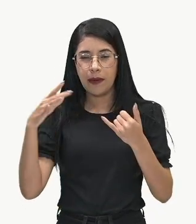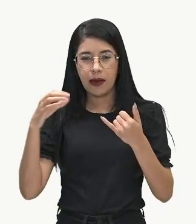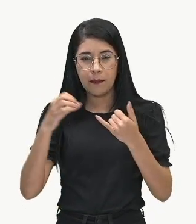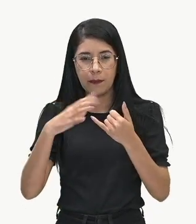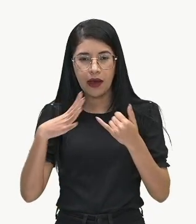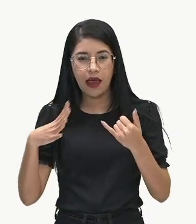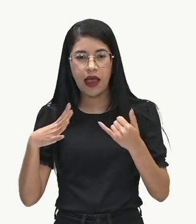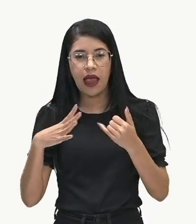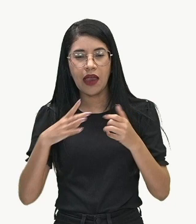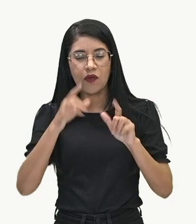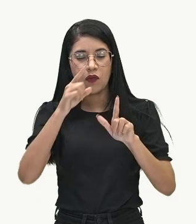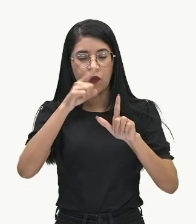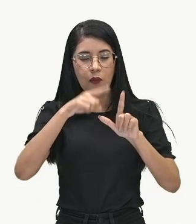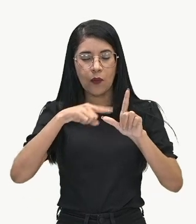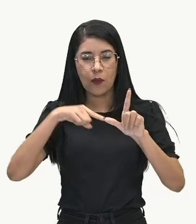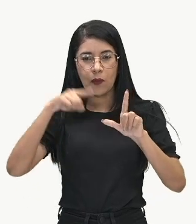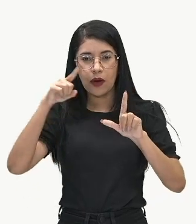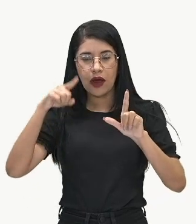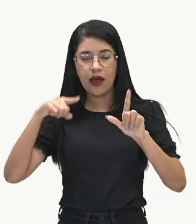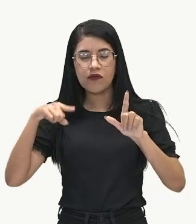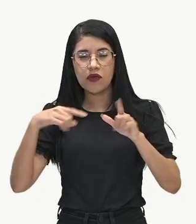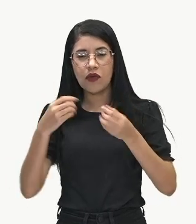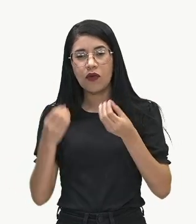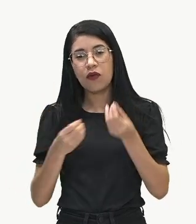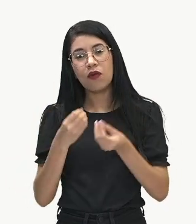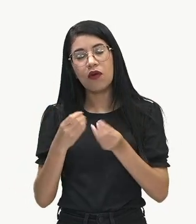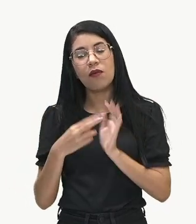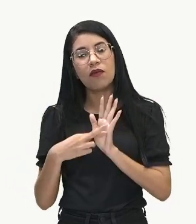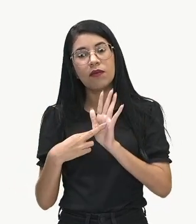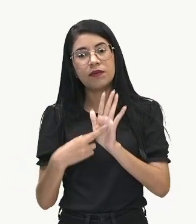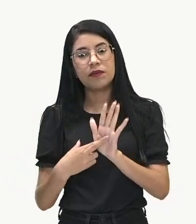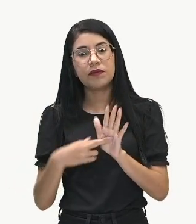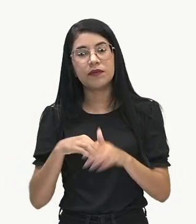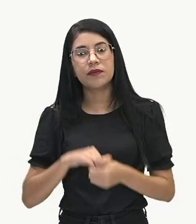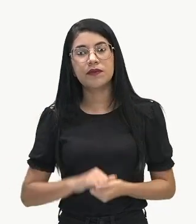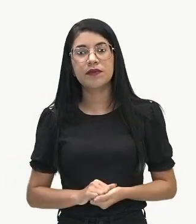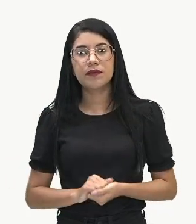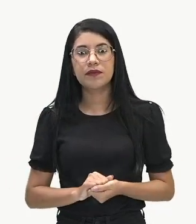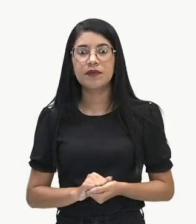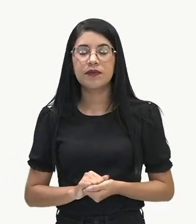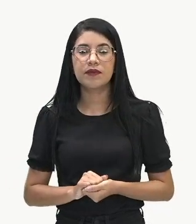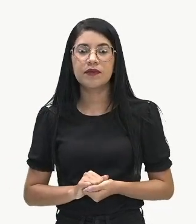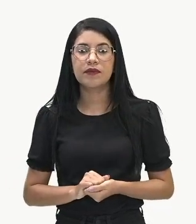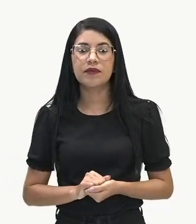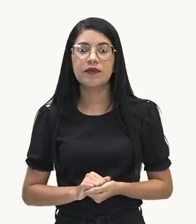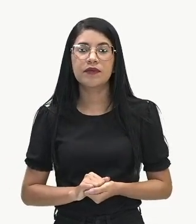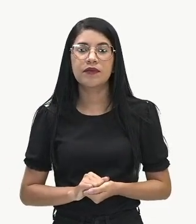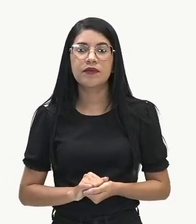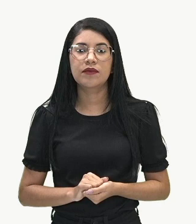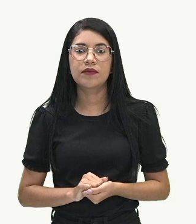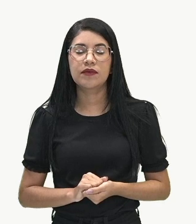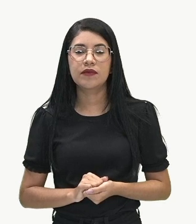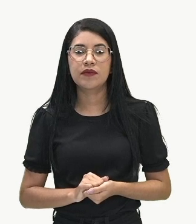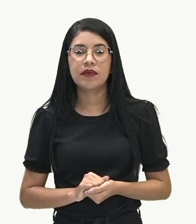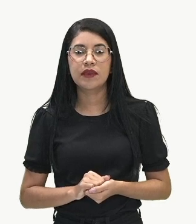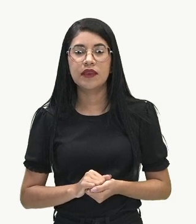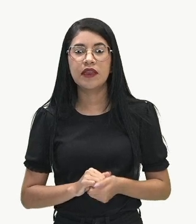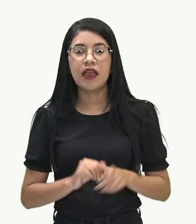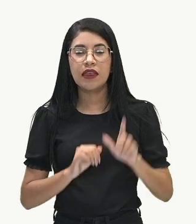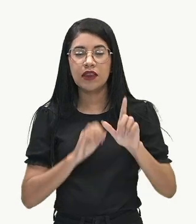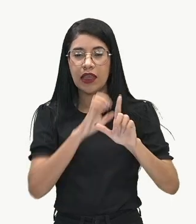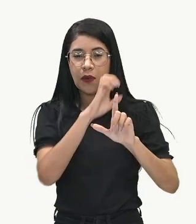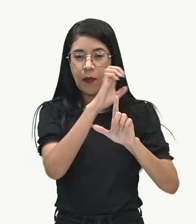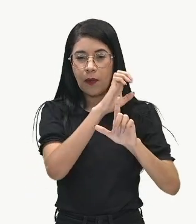um gráfico disso aqui, o que nós teremos? Nós teremos aqui energia e